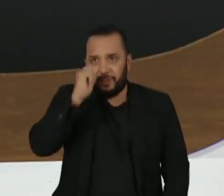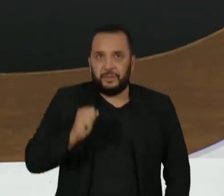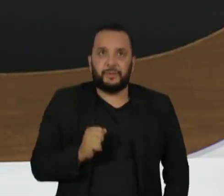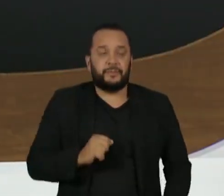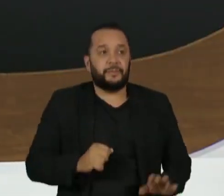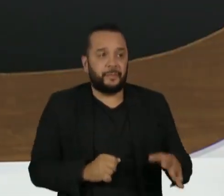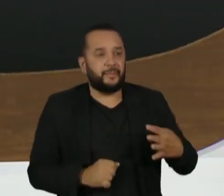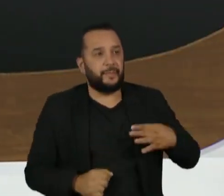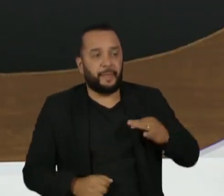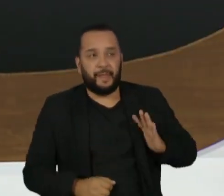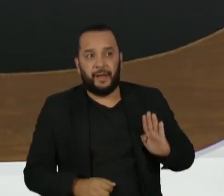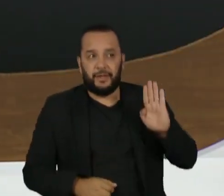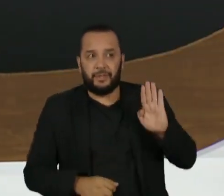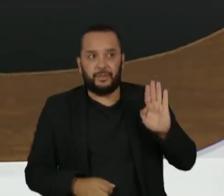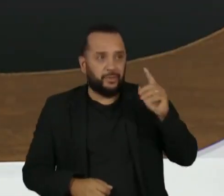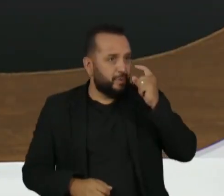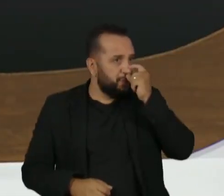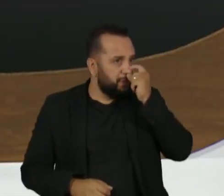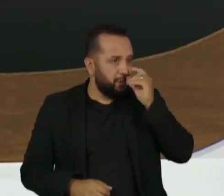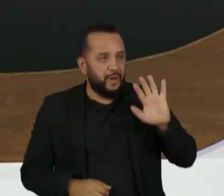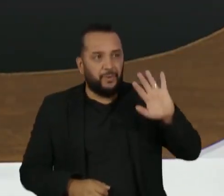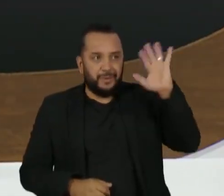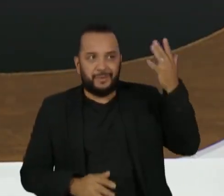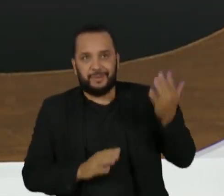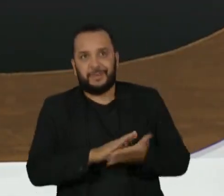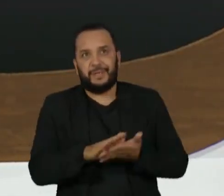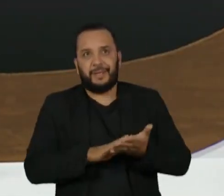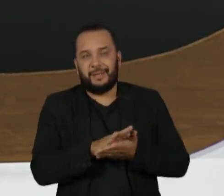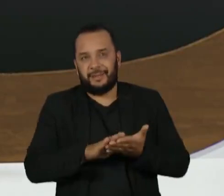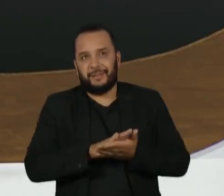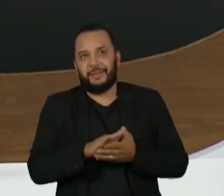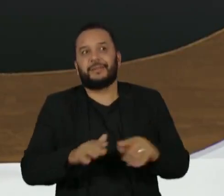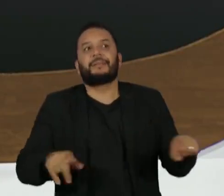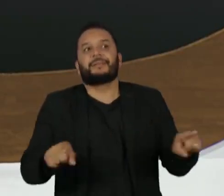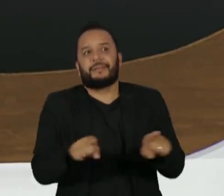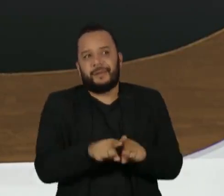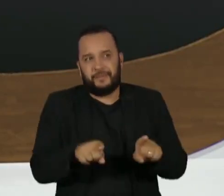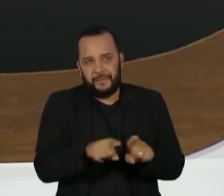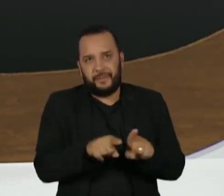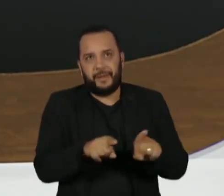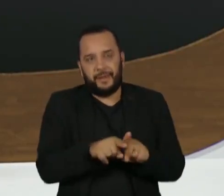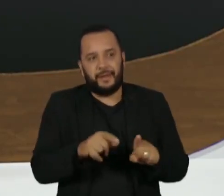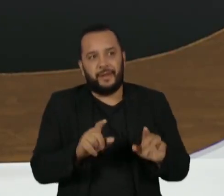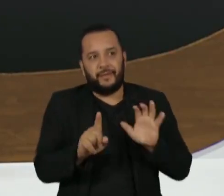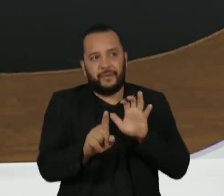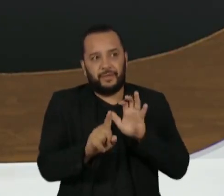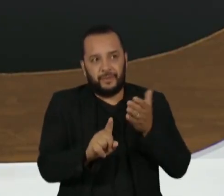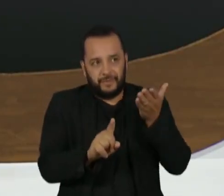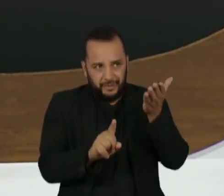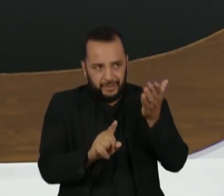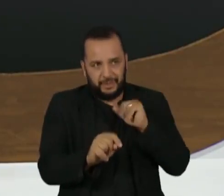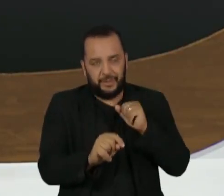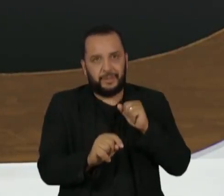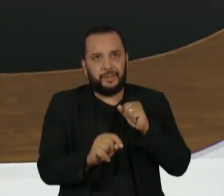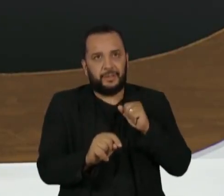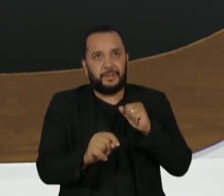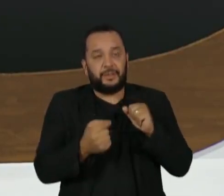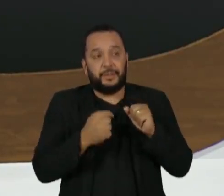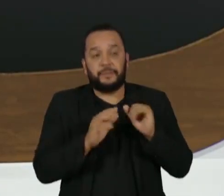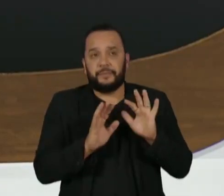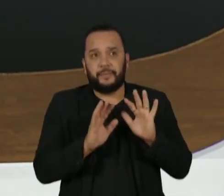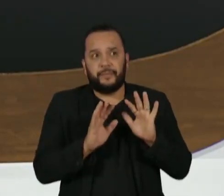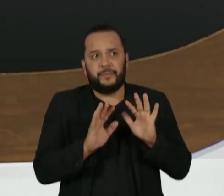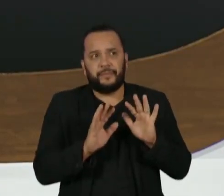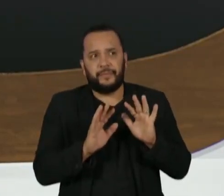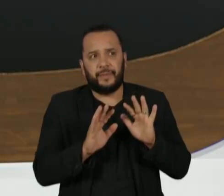candidatura que nunca se consolidou do Luciano também te envolveu de um outro jeito tinha uma pergunta sobre isso que era para um outro lugar